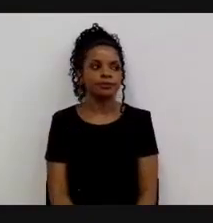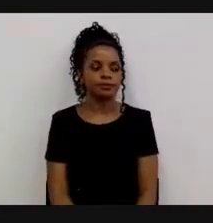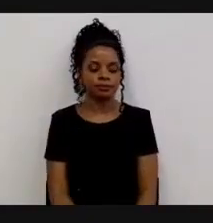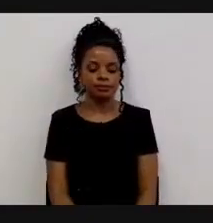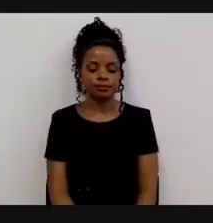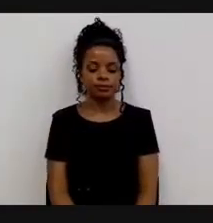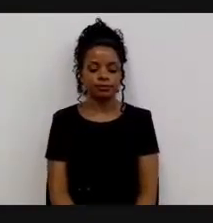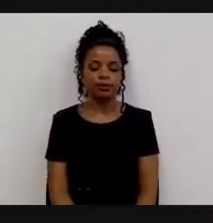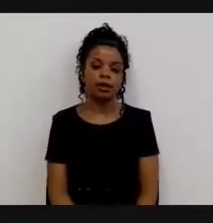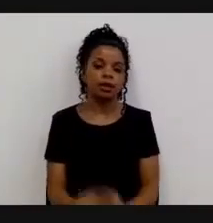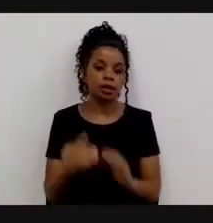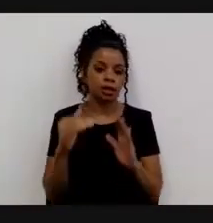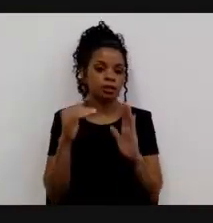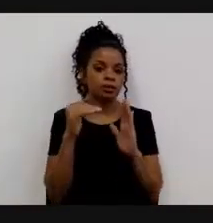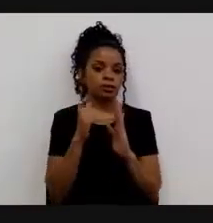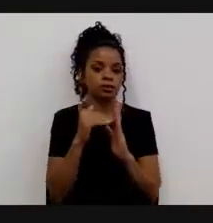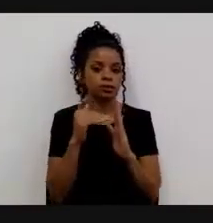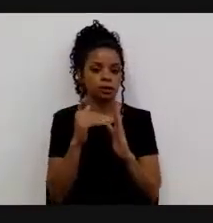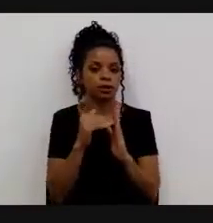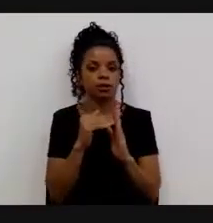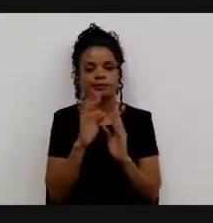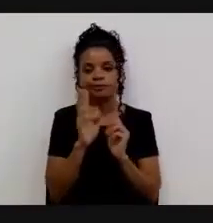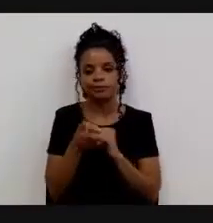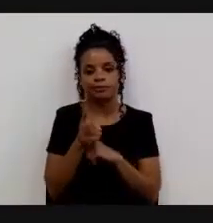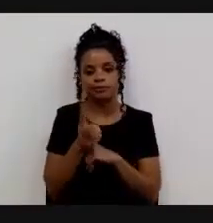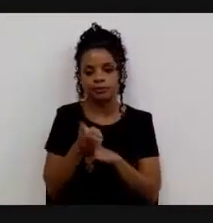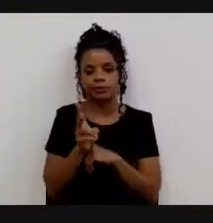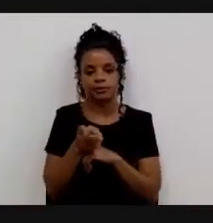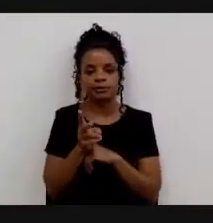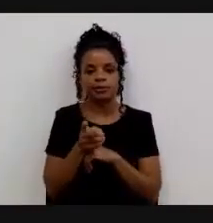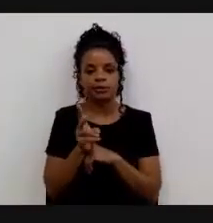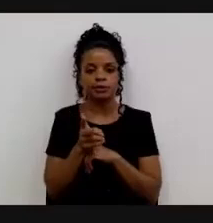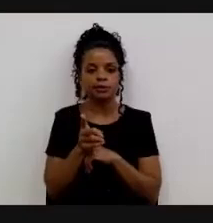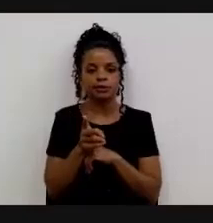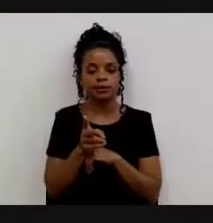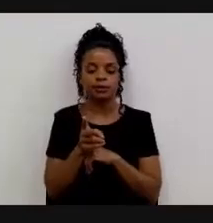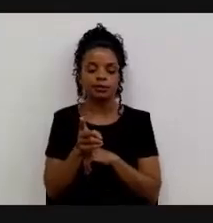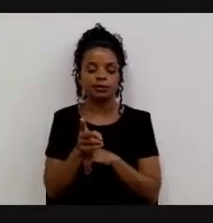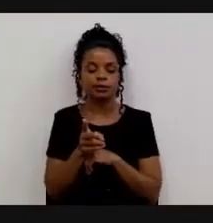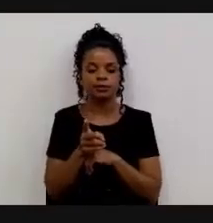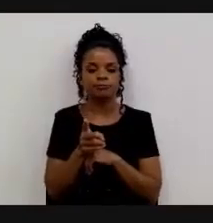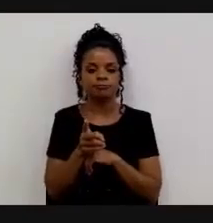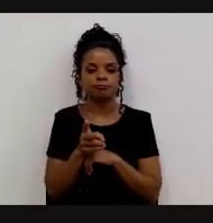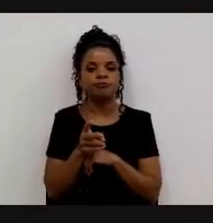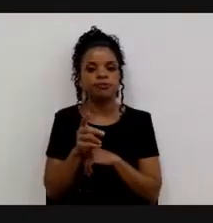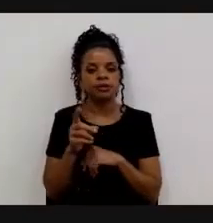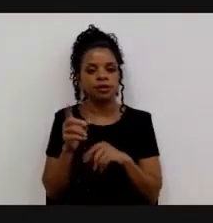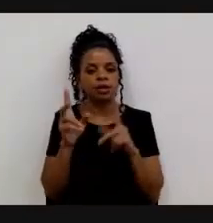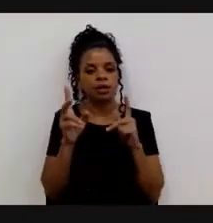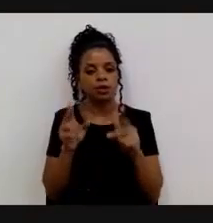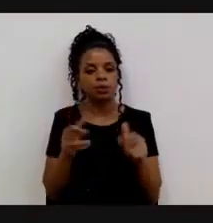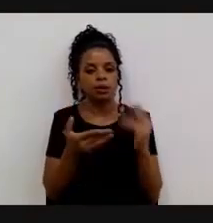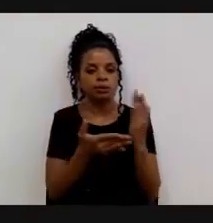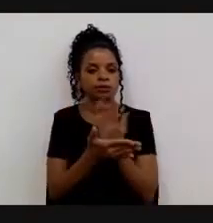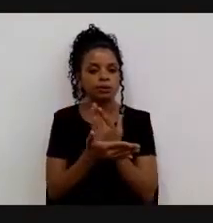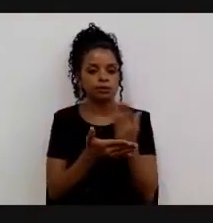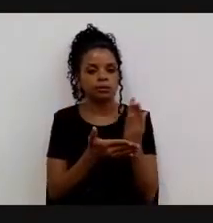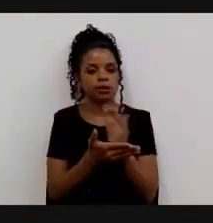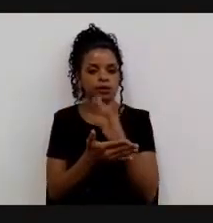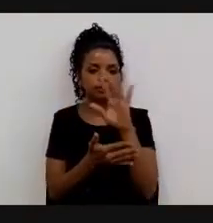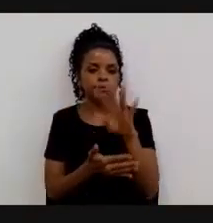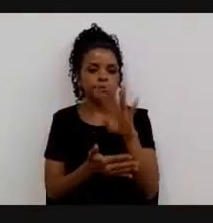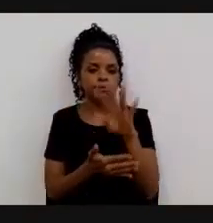E no Senado Federal a situação se repete. Aqui também a gente fez a mesma divisão para mostrar para